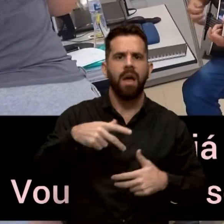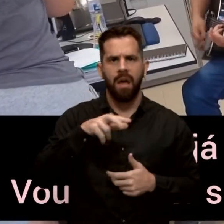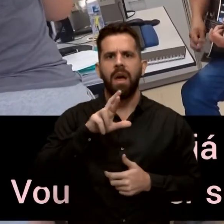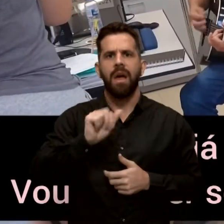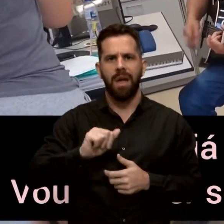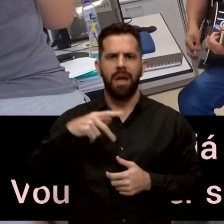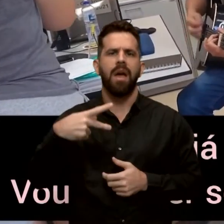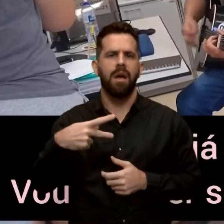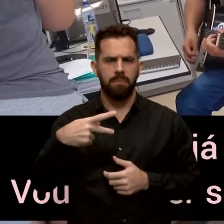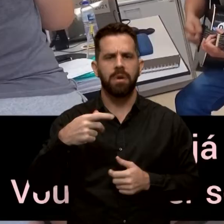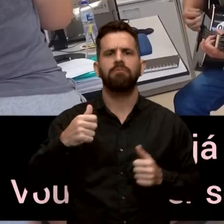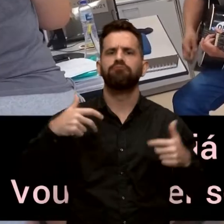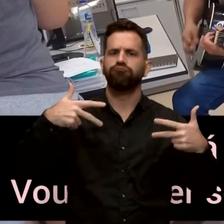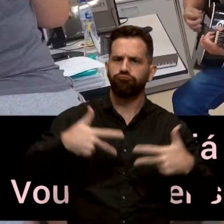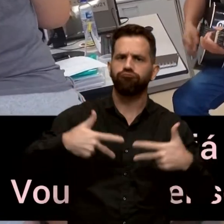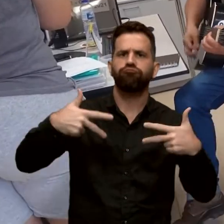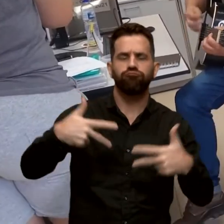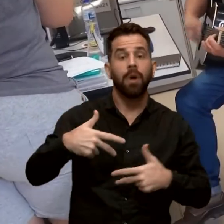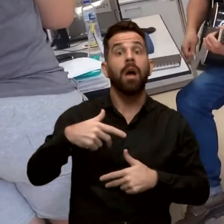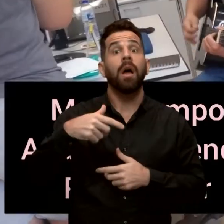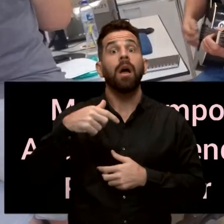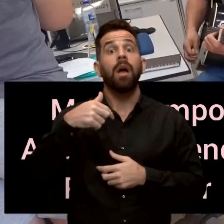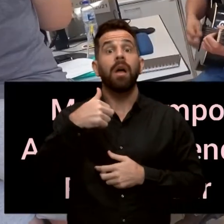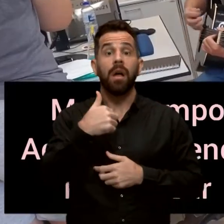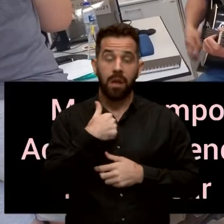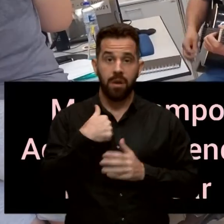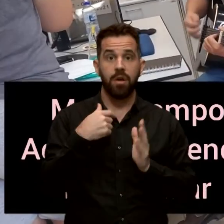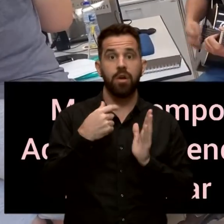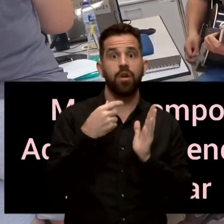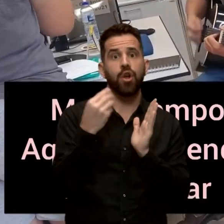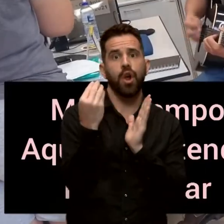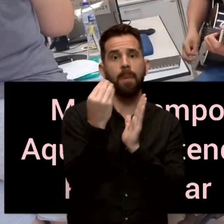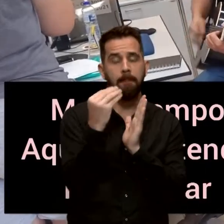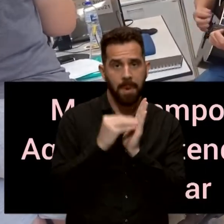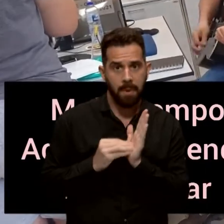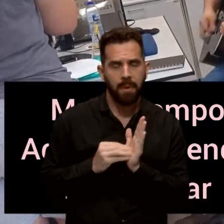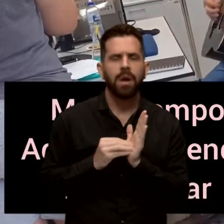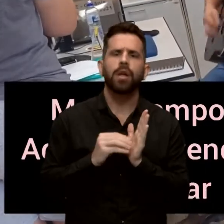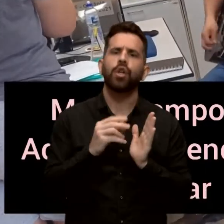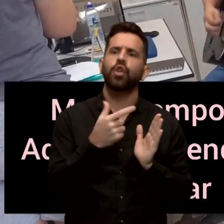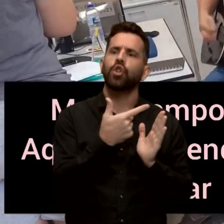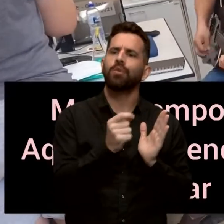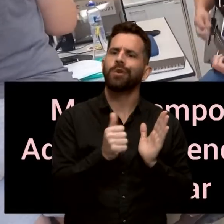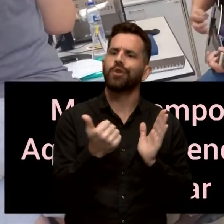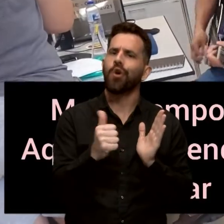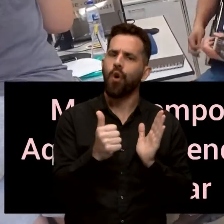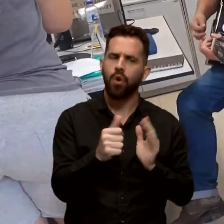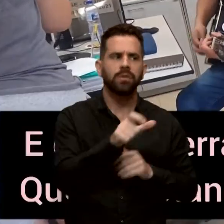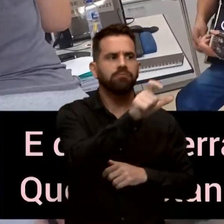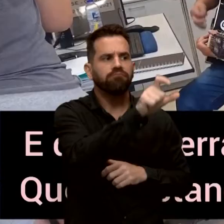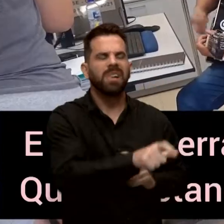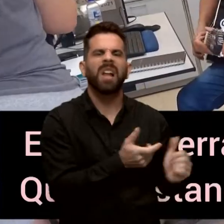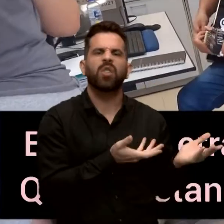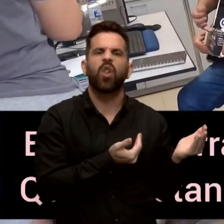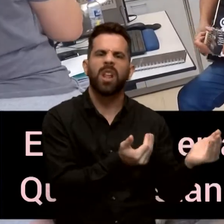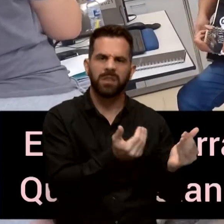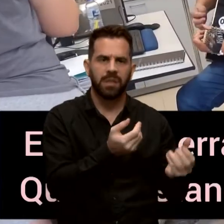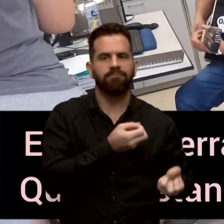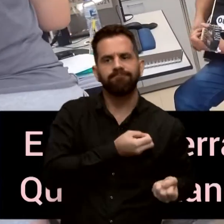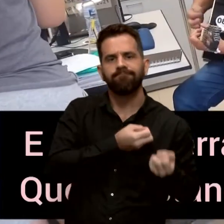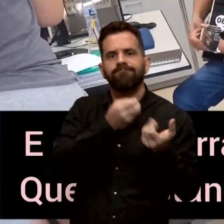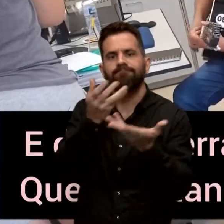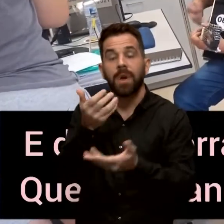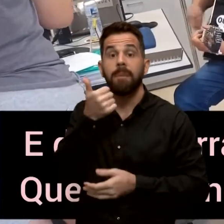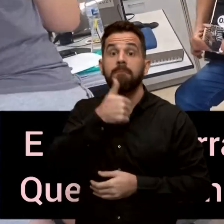primeiro registro em 2011 de uma música que um adolescente fez para a mãe dele, que ele se retratando